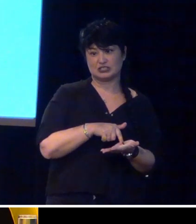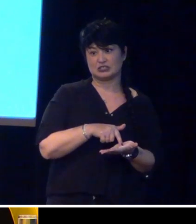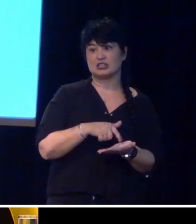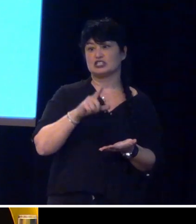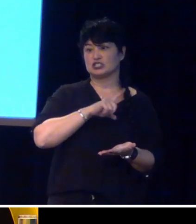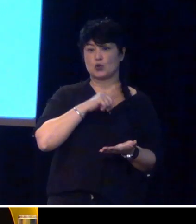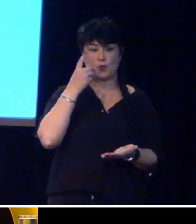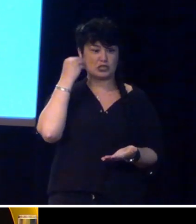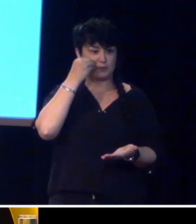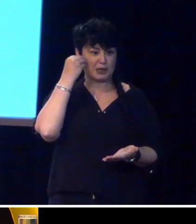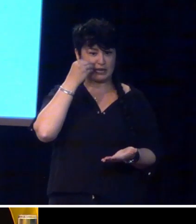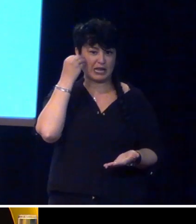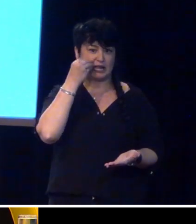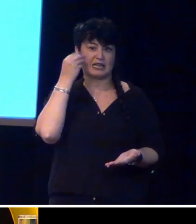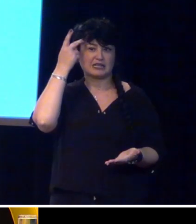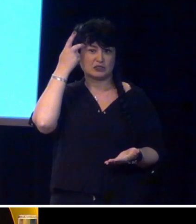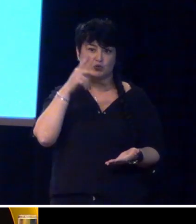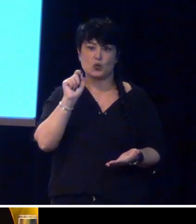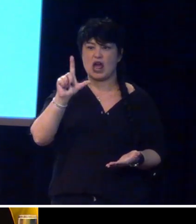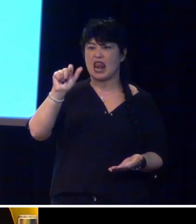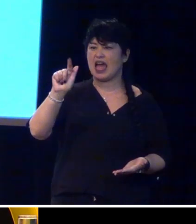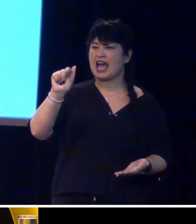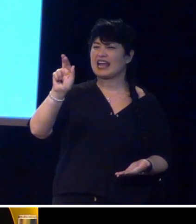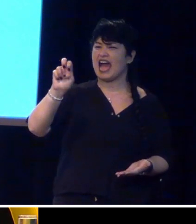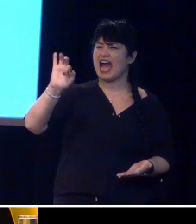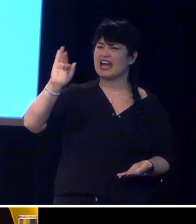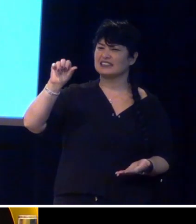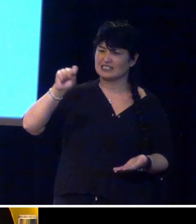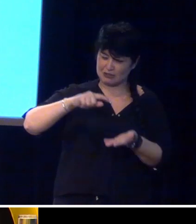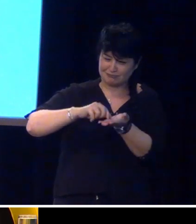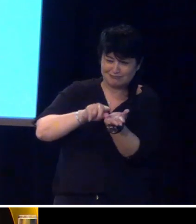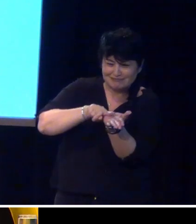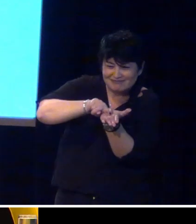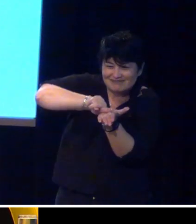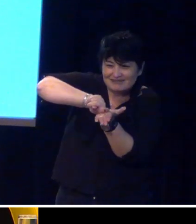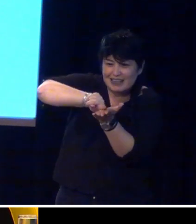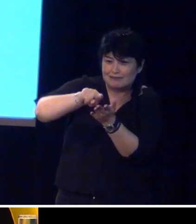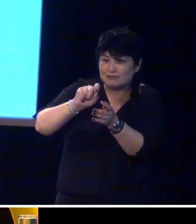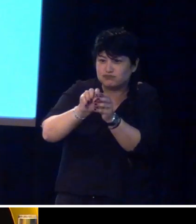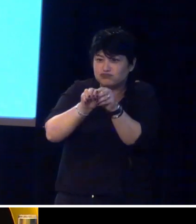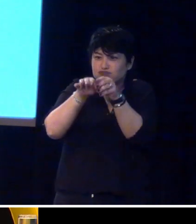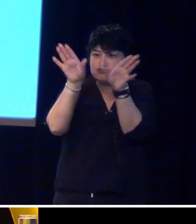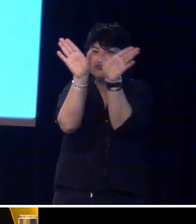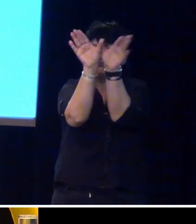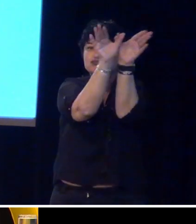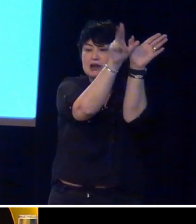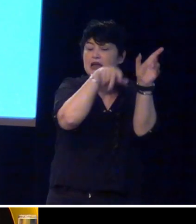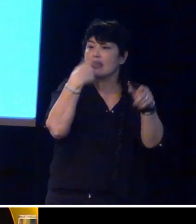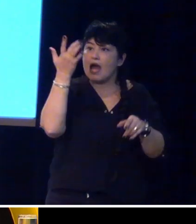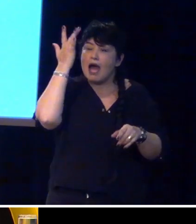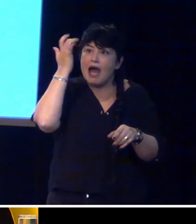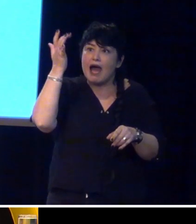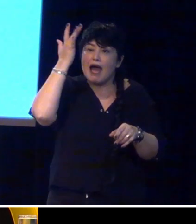uma experiência com lagartas, né, até se transformar em borboletas, e cada dia os